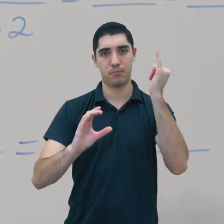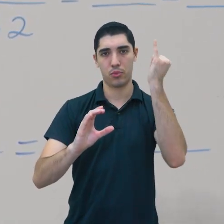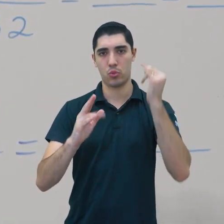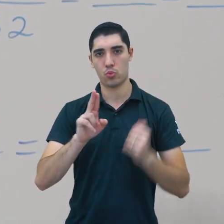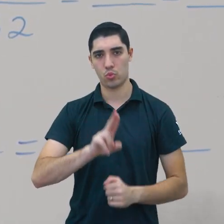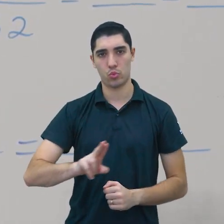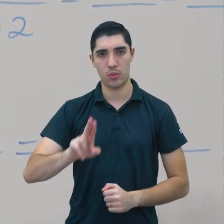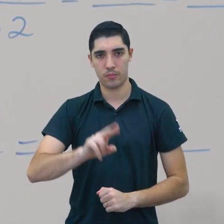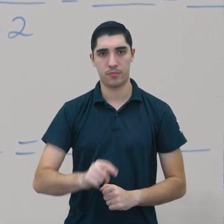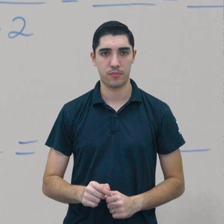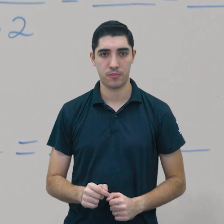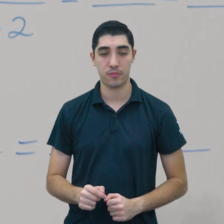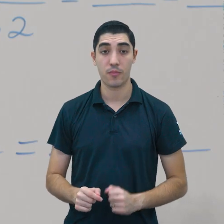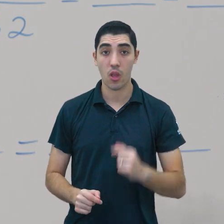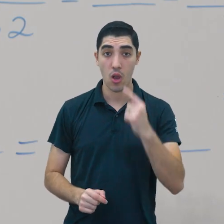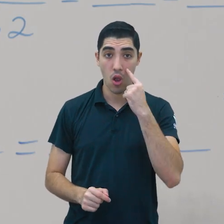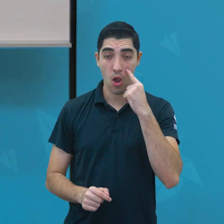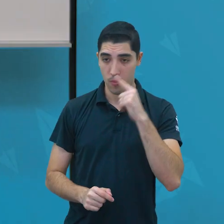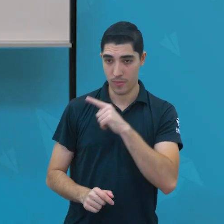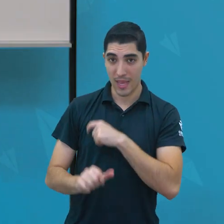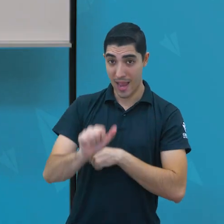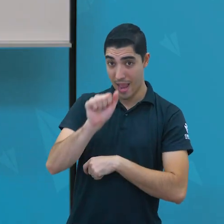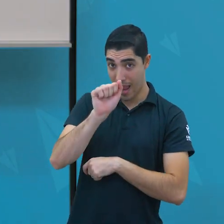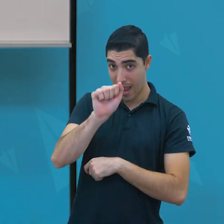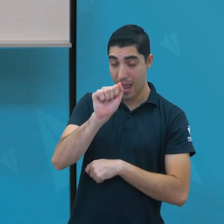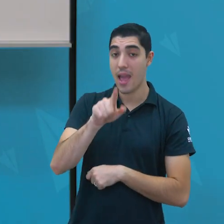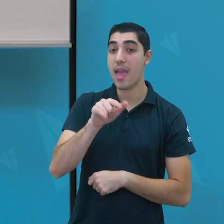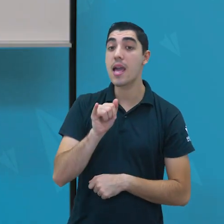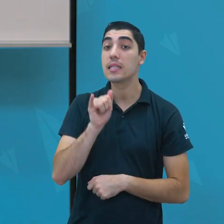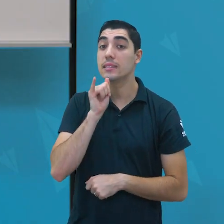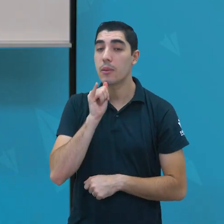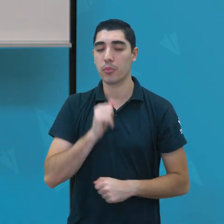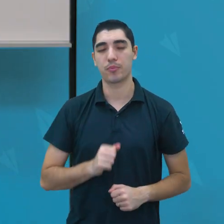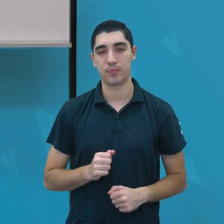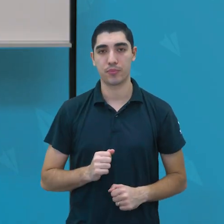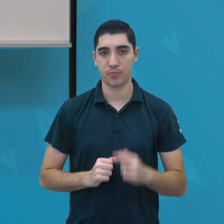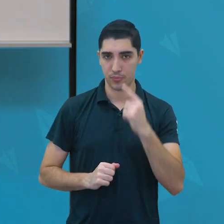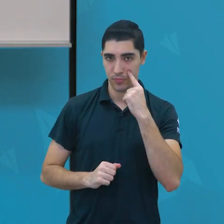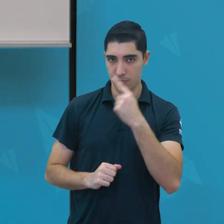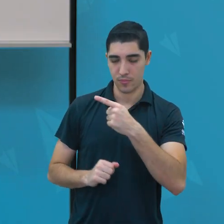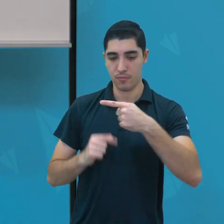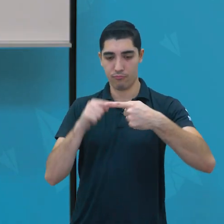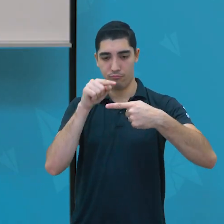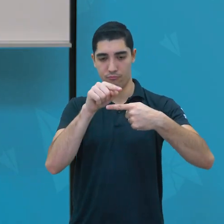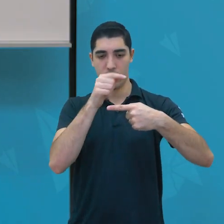Também. Aqui, vamos lá. Na A, nos exemplos aqui ó, da A, nós temos